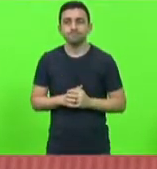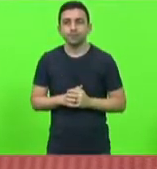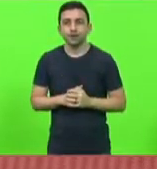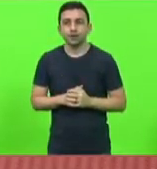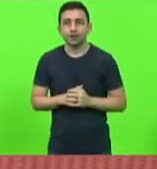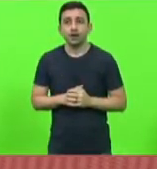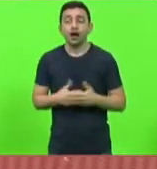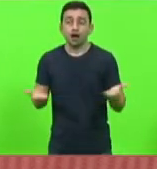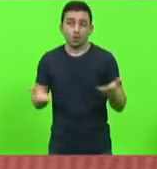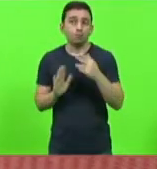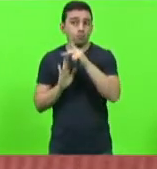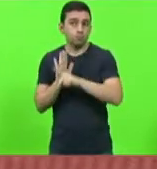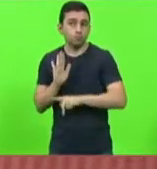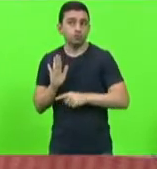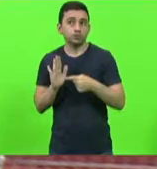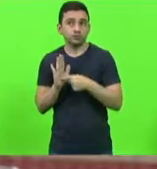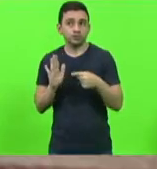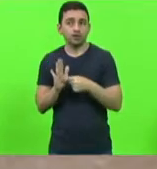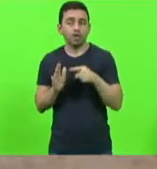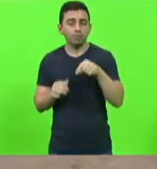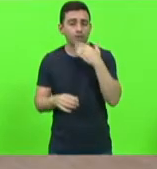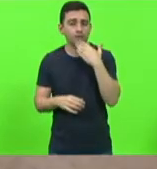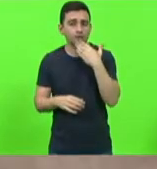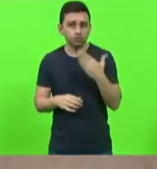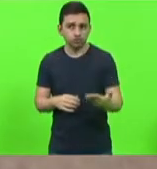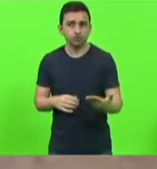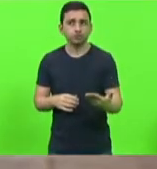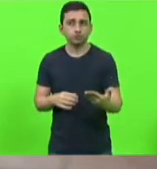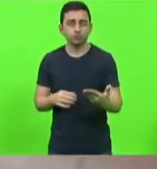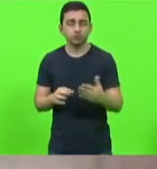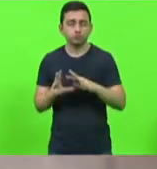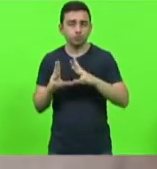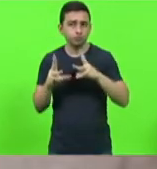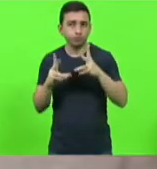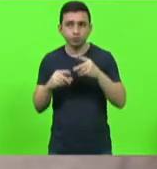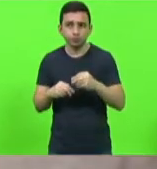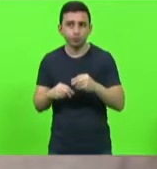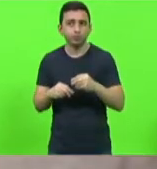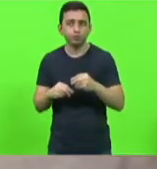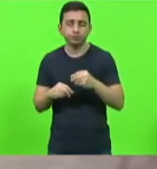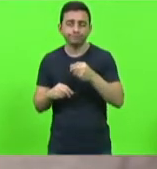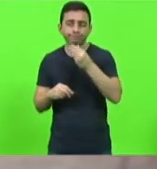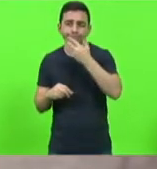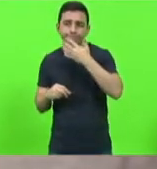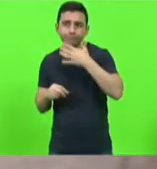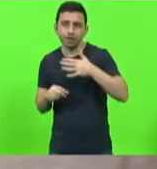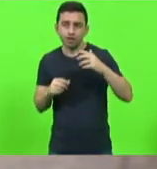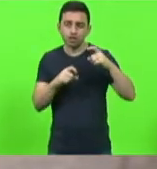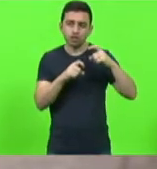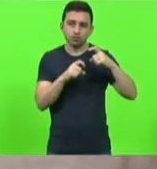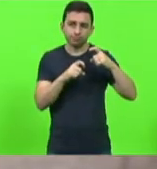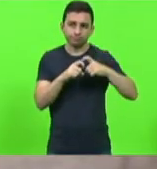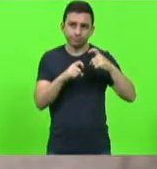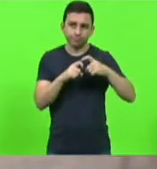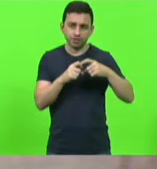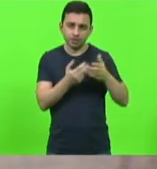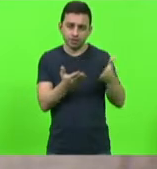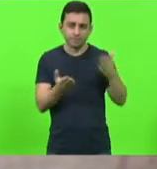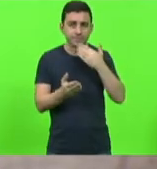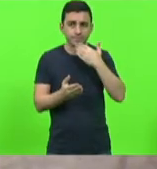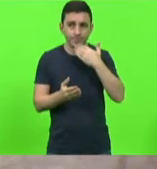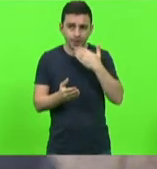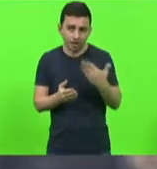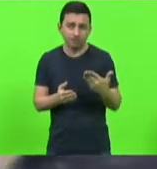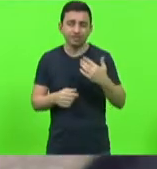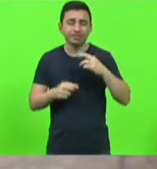uma solicitação da Sociedade Catarinense de Pediatria, e em algumas reuniões que fizemos, e